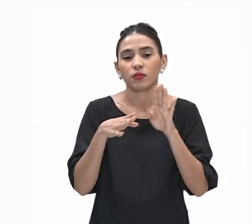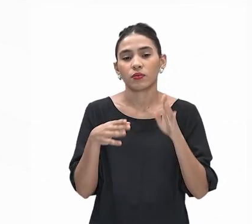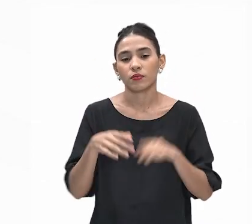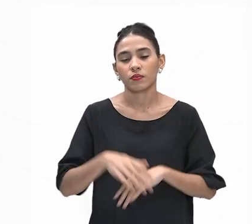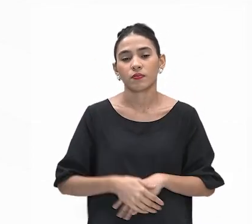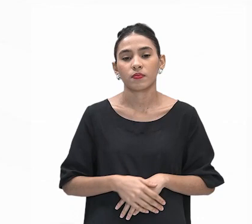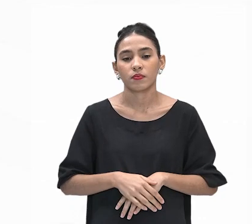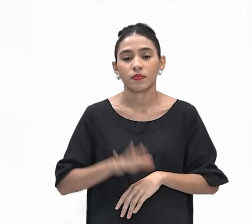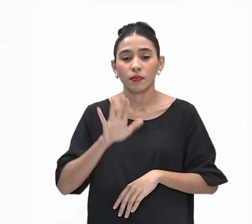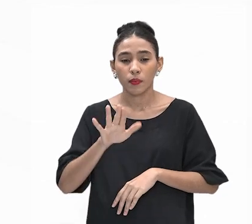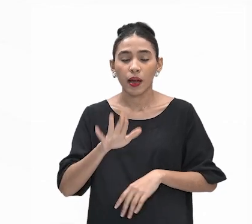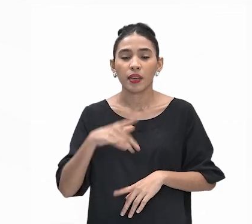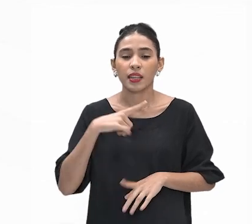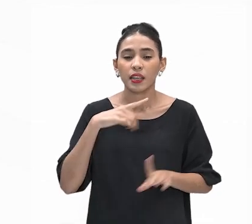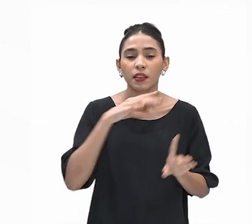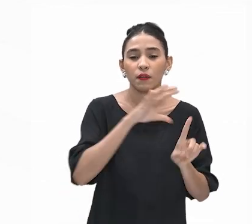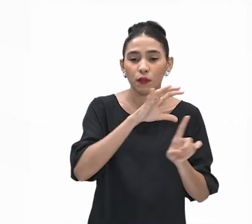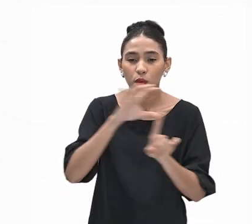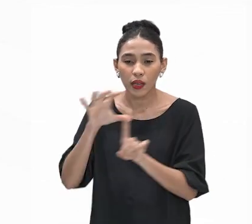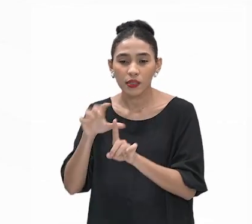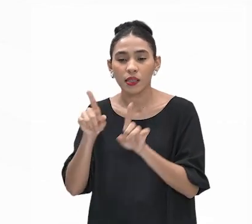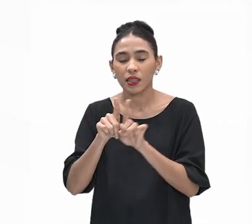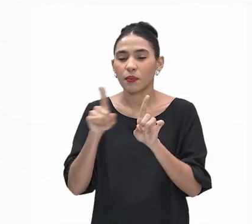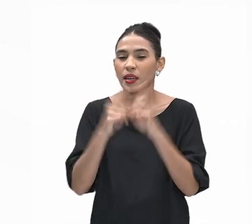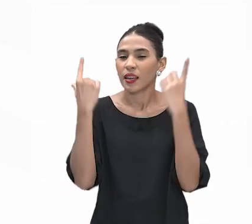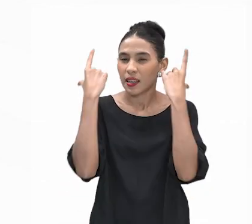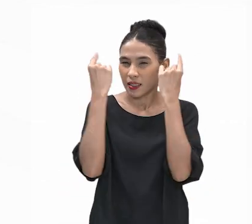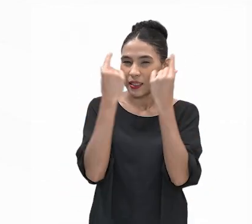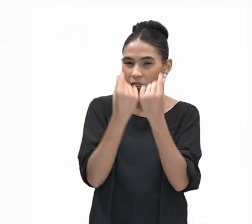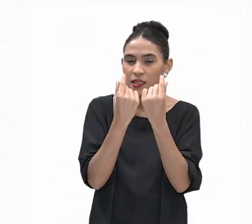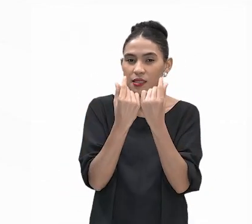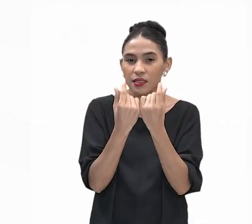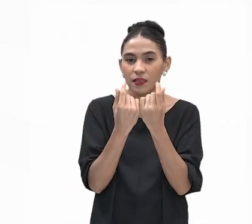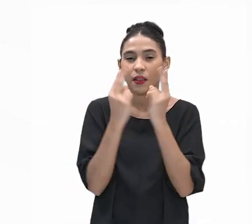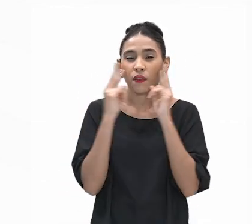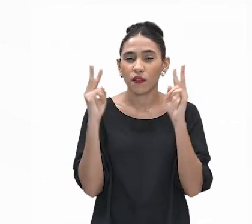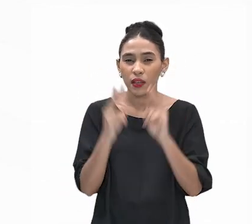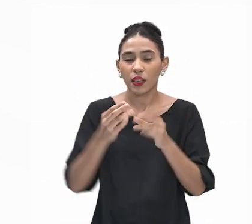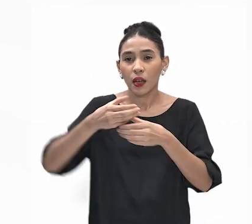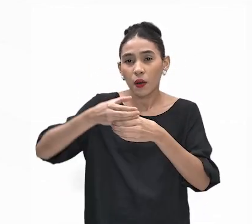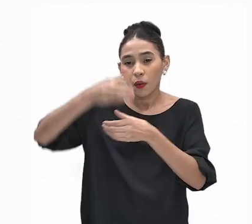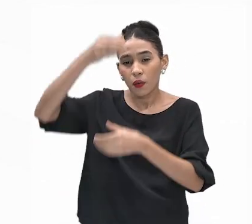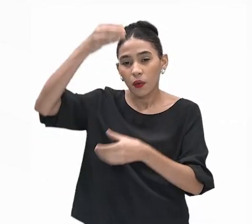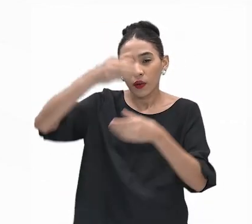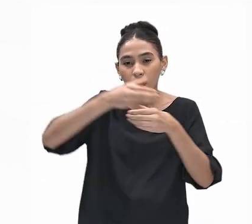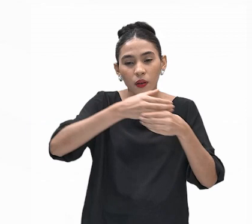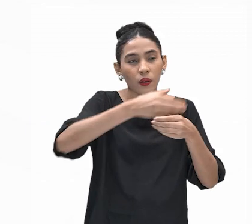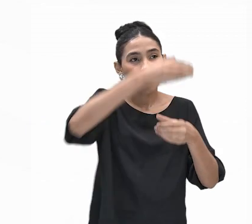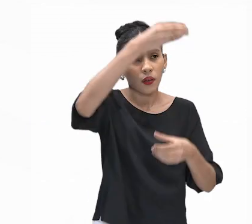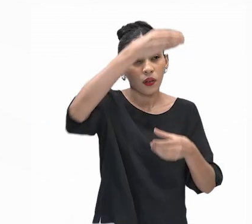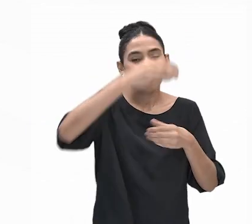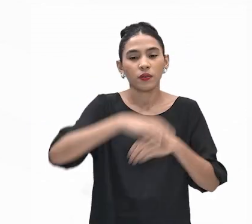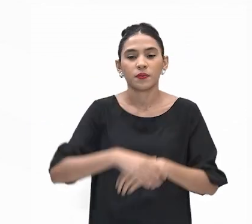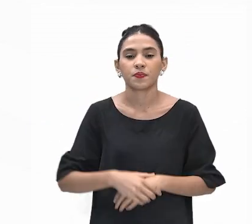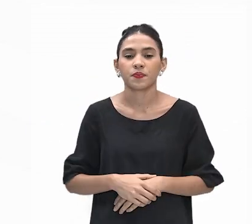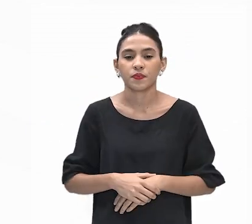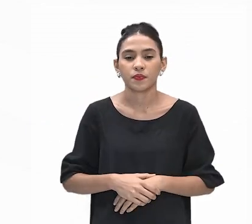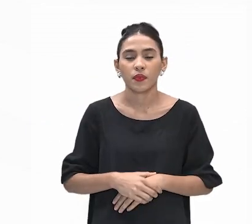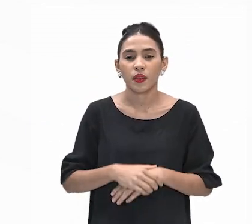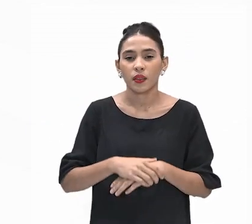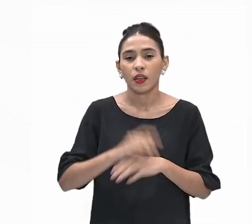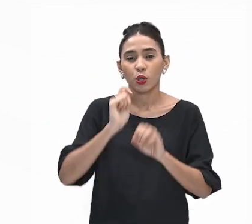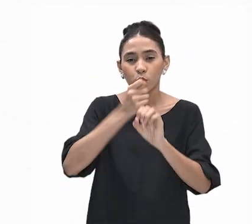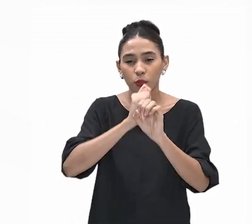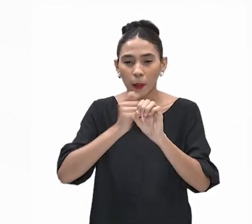Mas vai nos remeter também à questão da Grécia, quando nós vimos as colunas, as dóricas, jônicas,